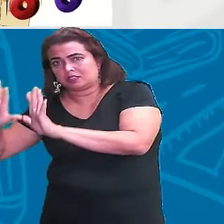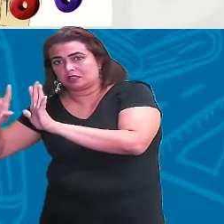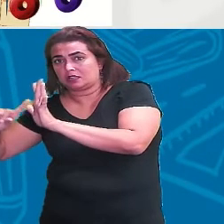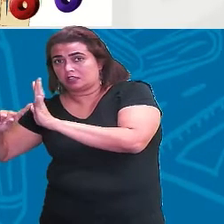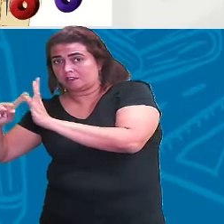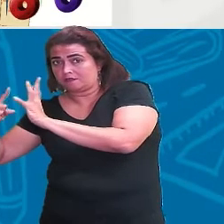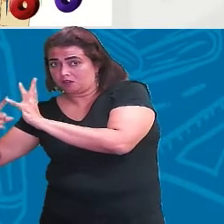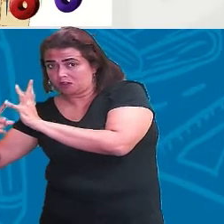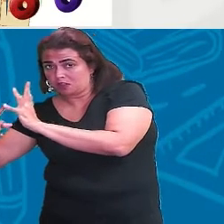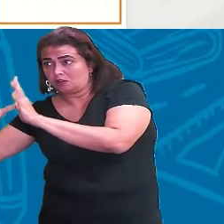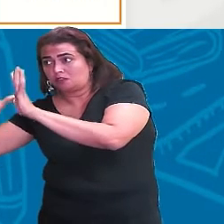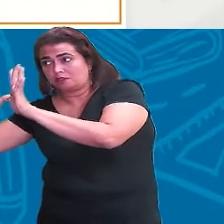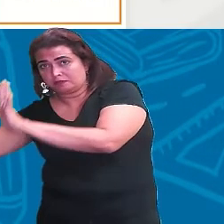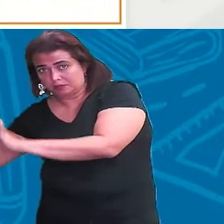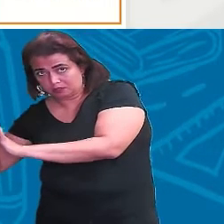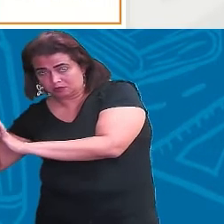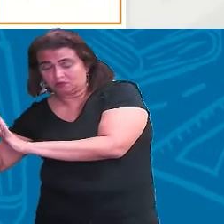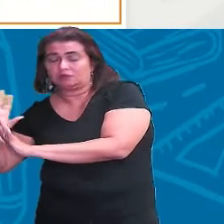caso.